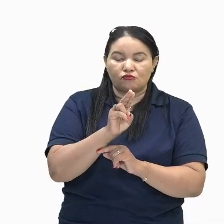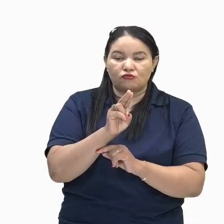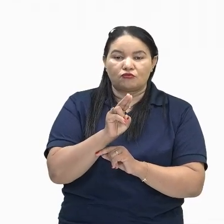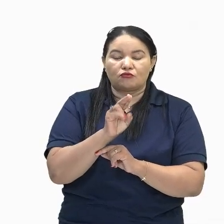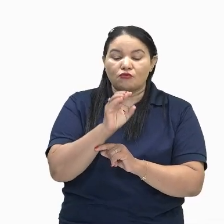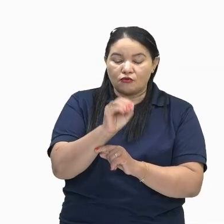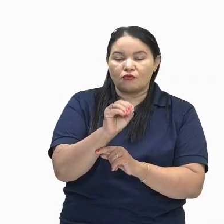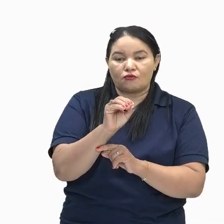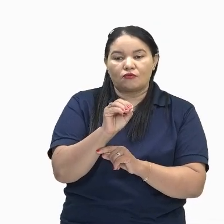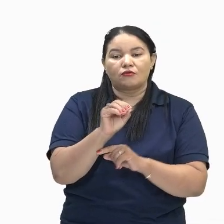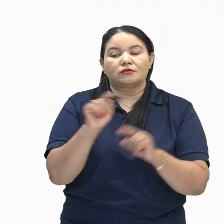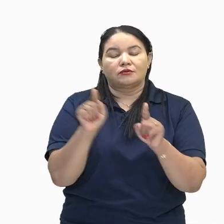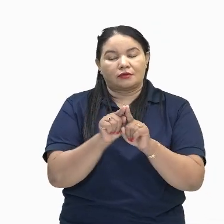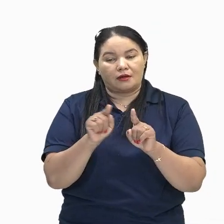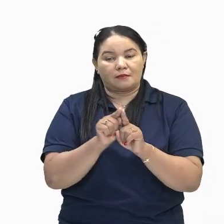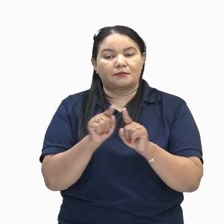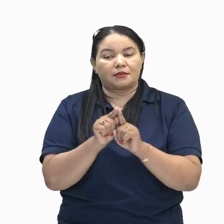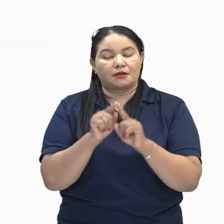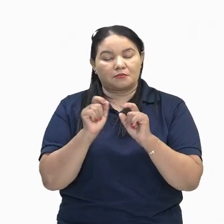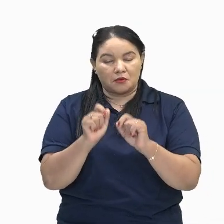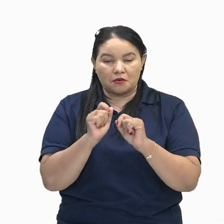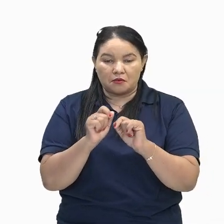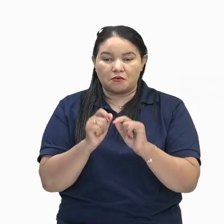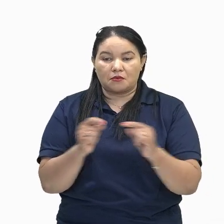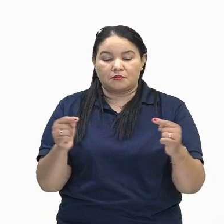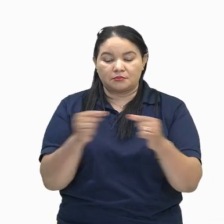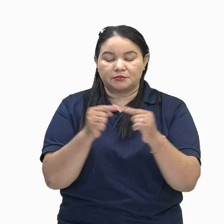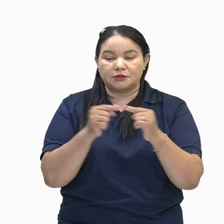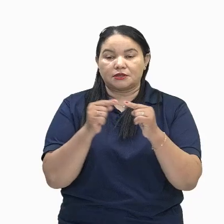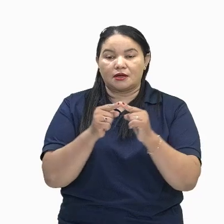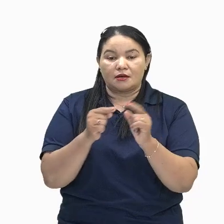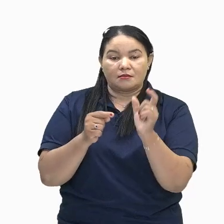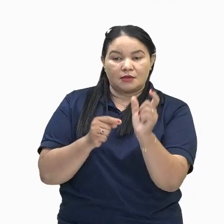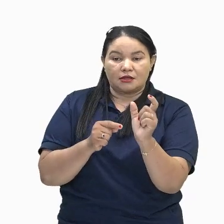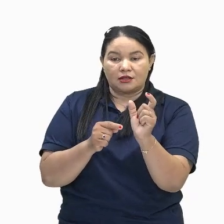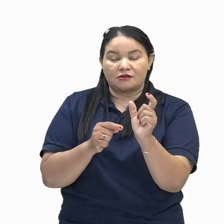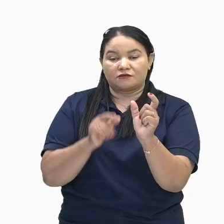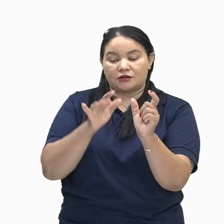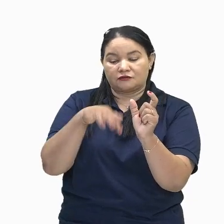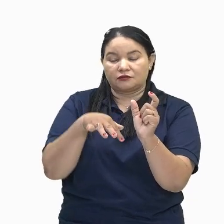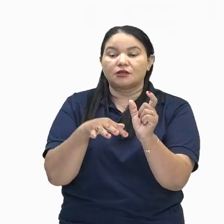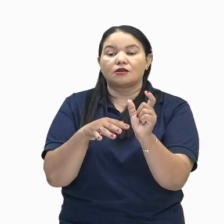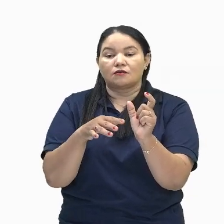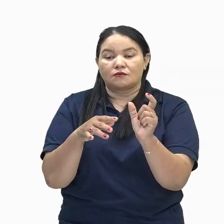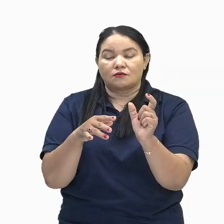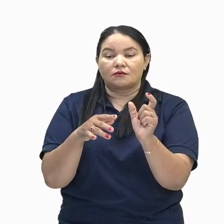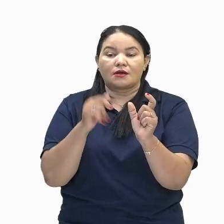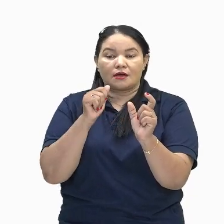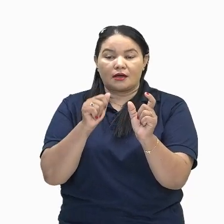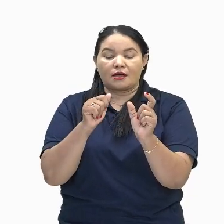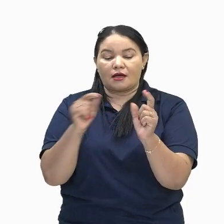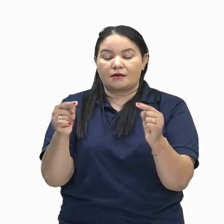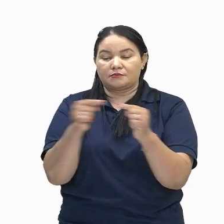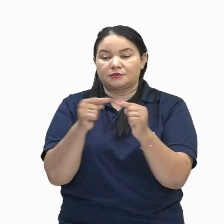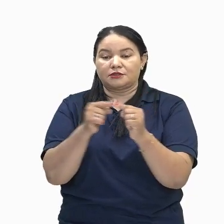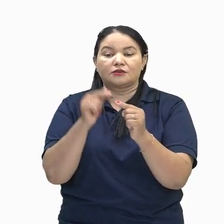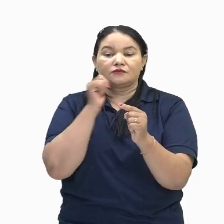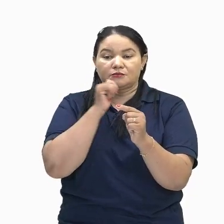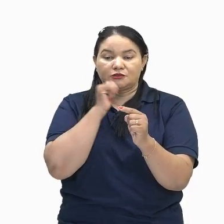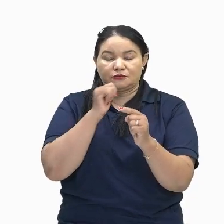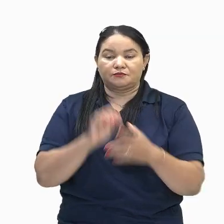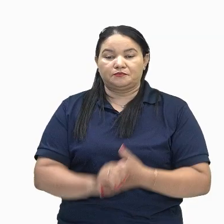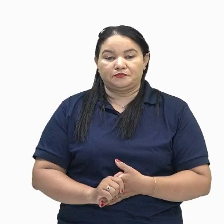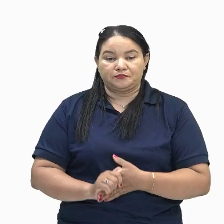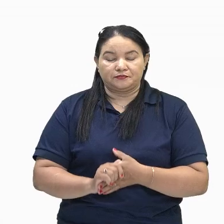ser, eu vou ter que colocar o enunciado é necessário no feminino. É necessária, ok? Então, voltando ao